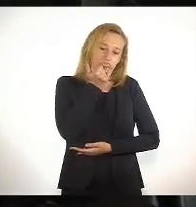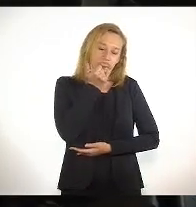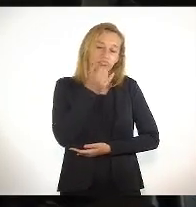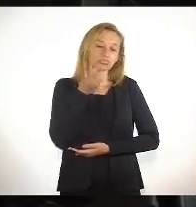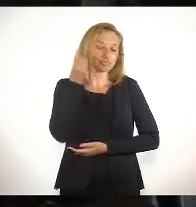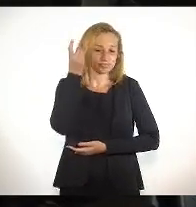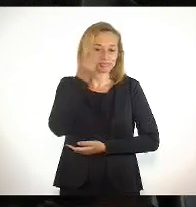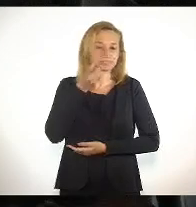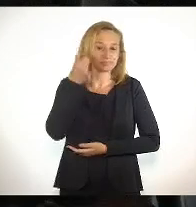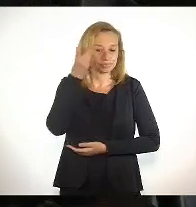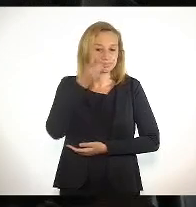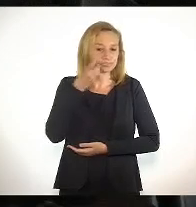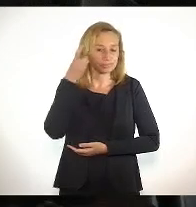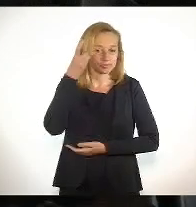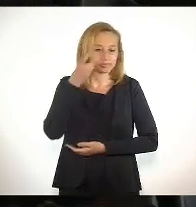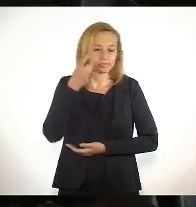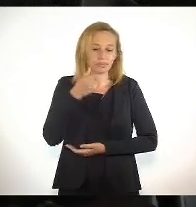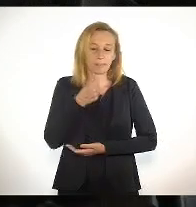Deputado...